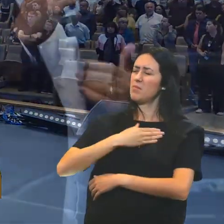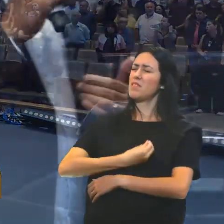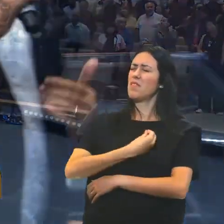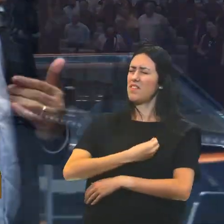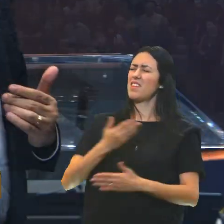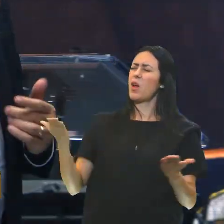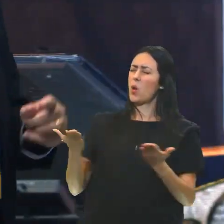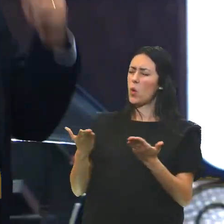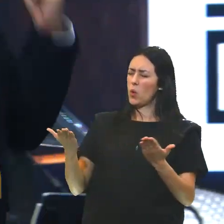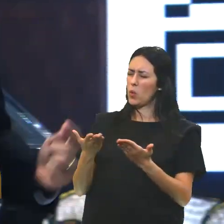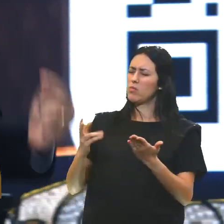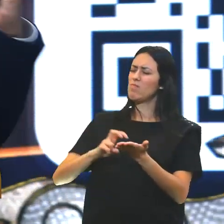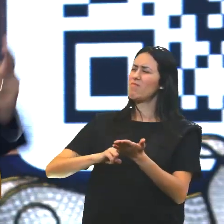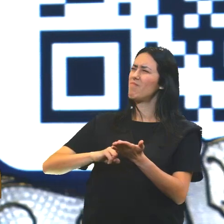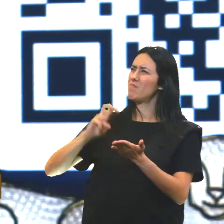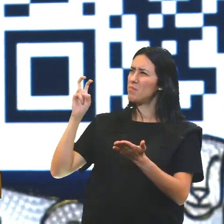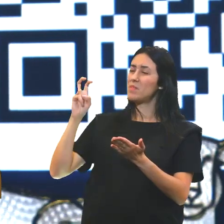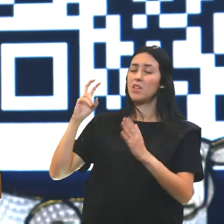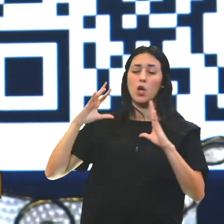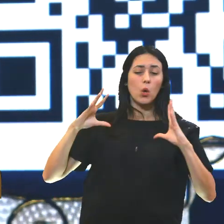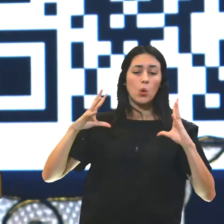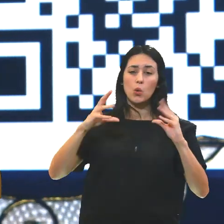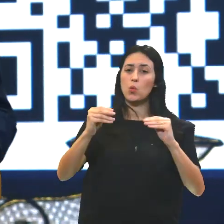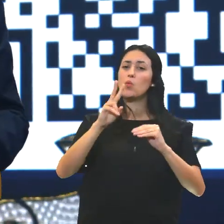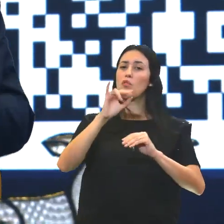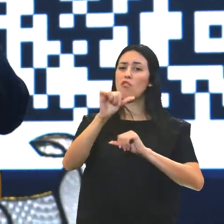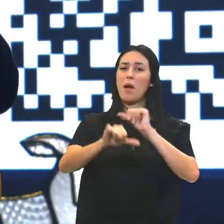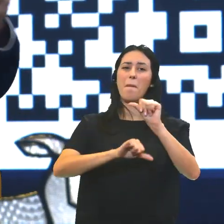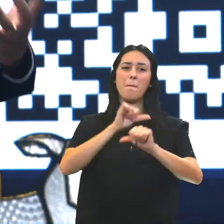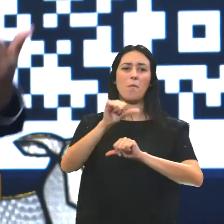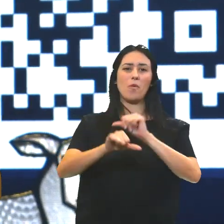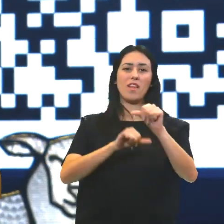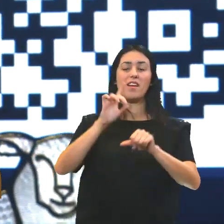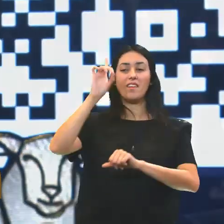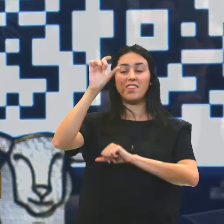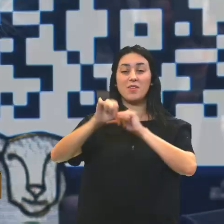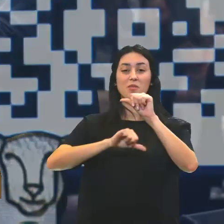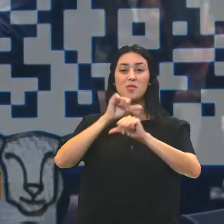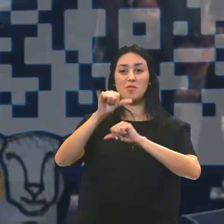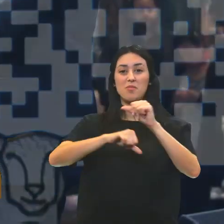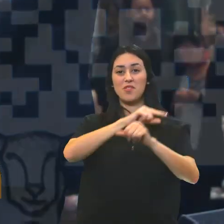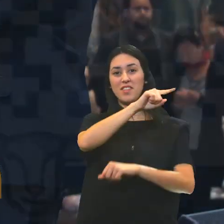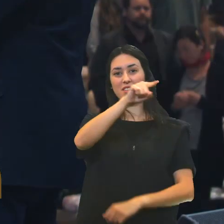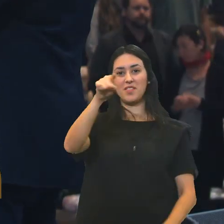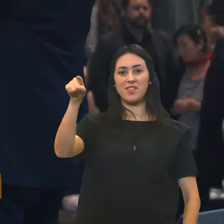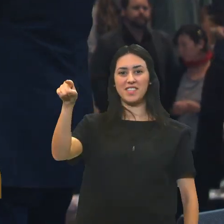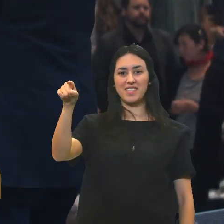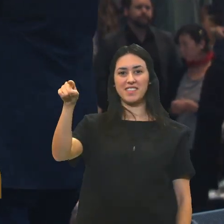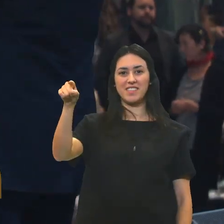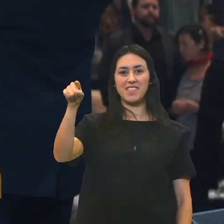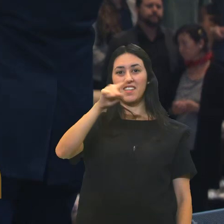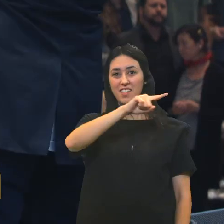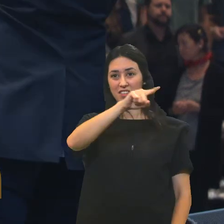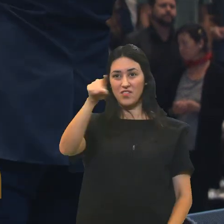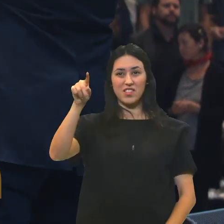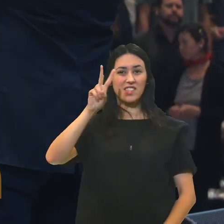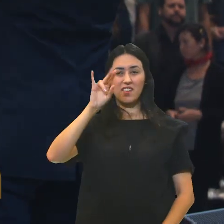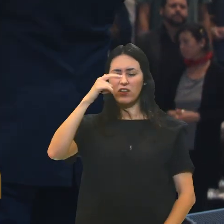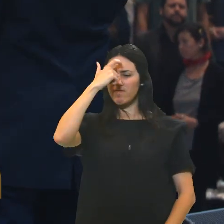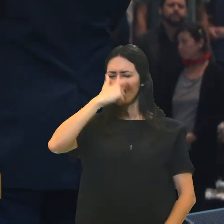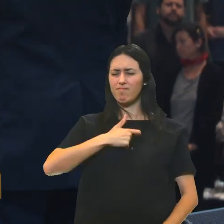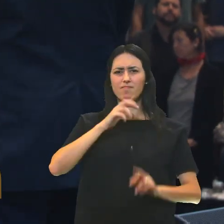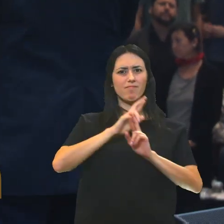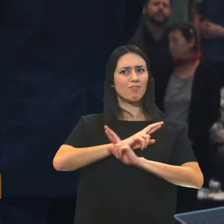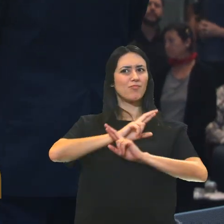hoje, nessa manhã, tudo vai mudar. Ele muda você por dentro, e você vai ser uma pessoa diferente dentro da